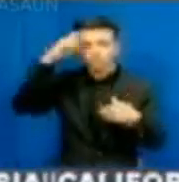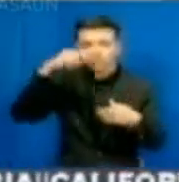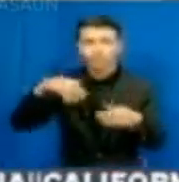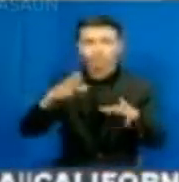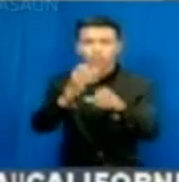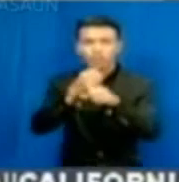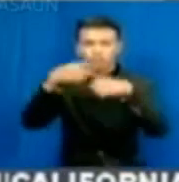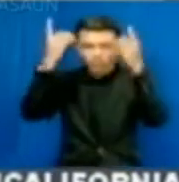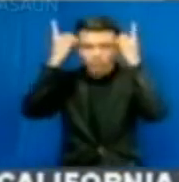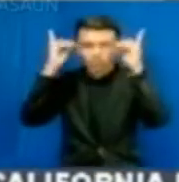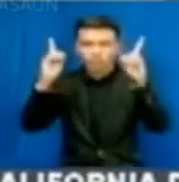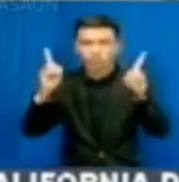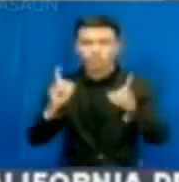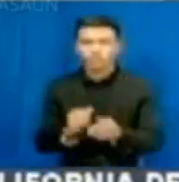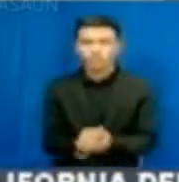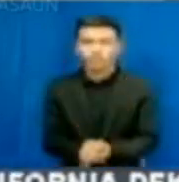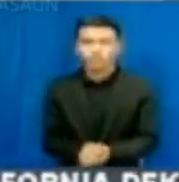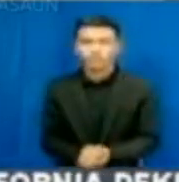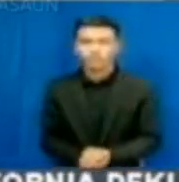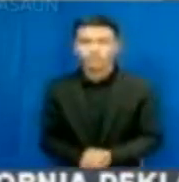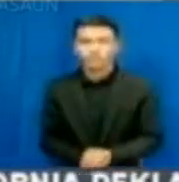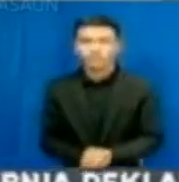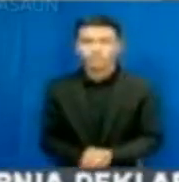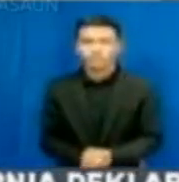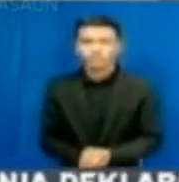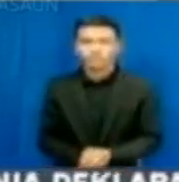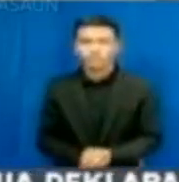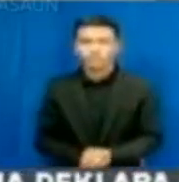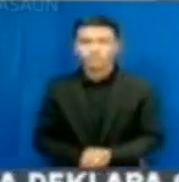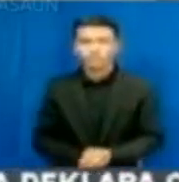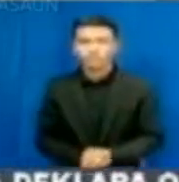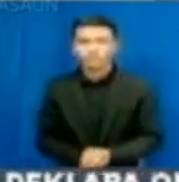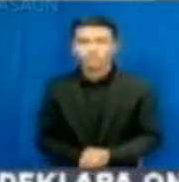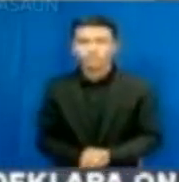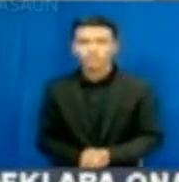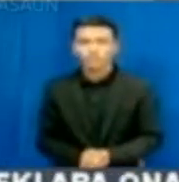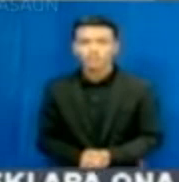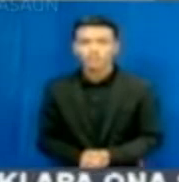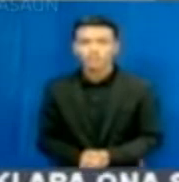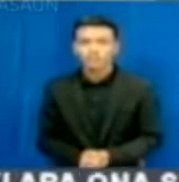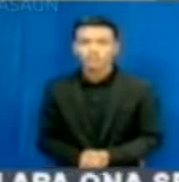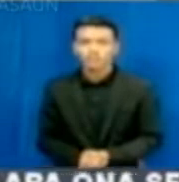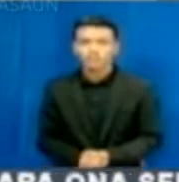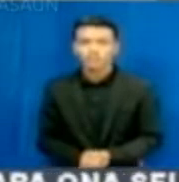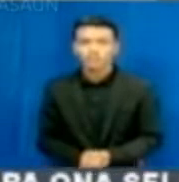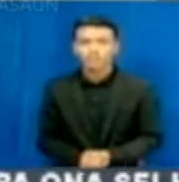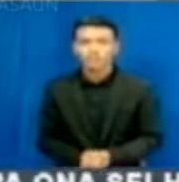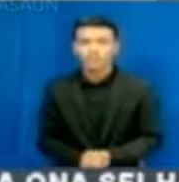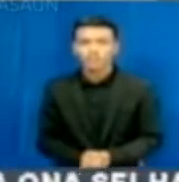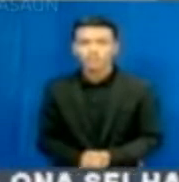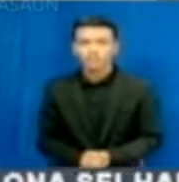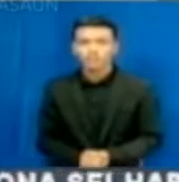decisão. His commitment to gender is very encouraging and places him amongst the few heads of states that are committed to